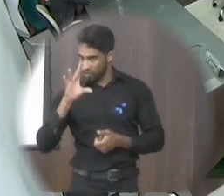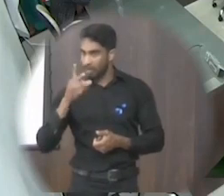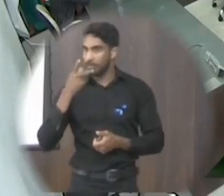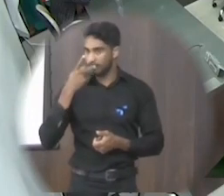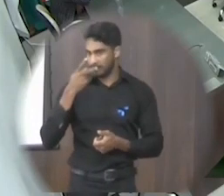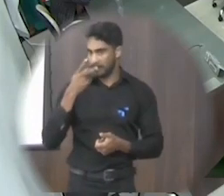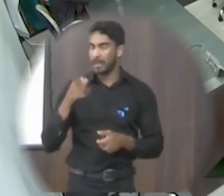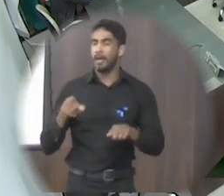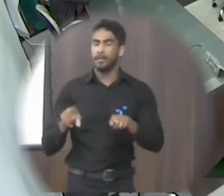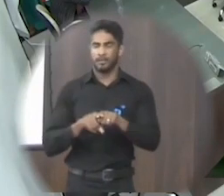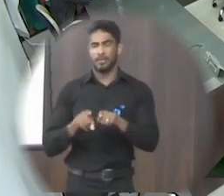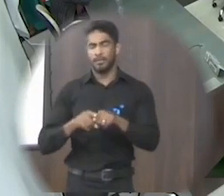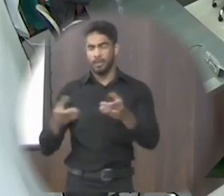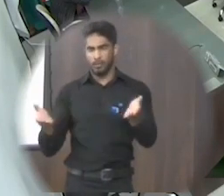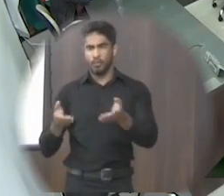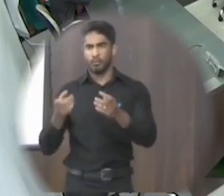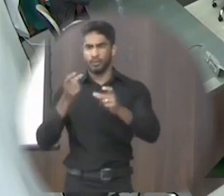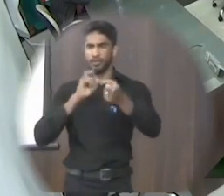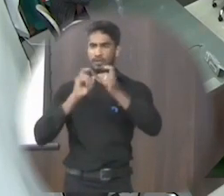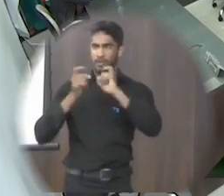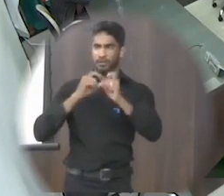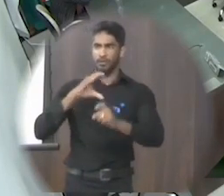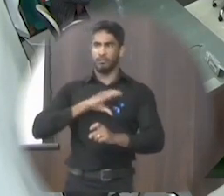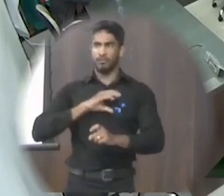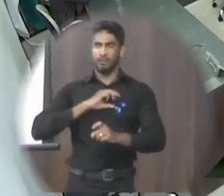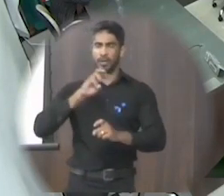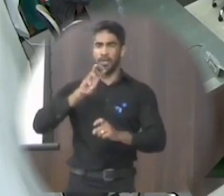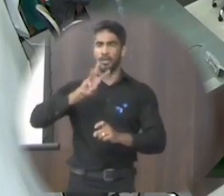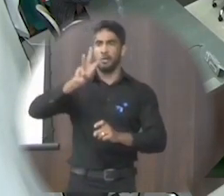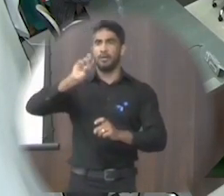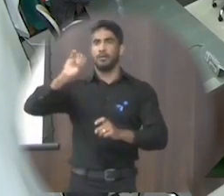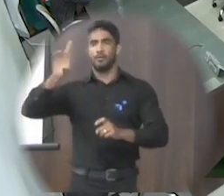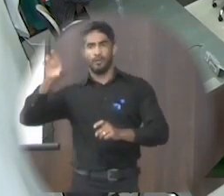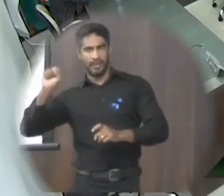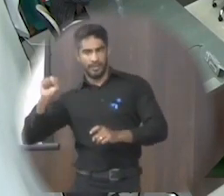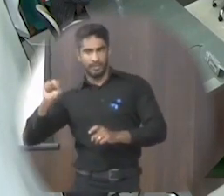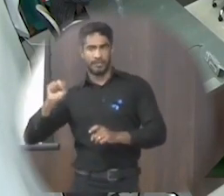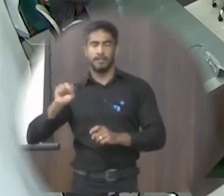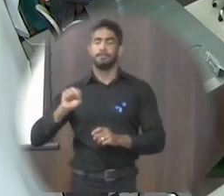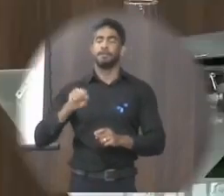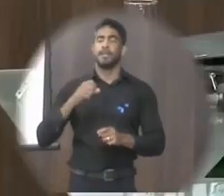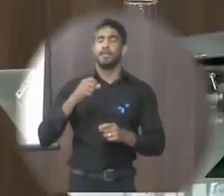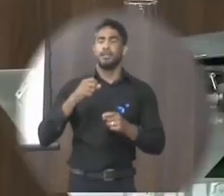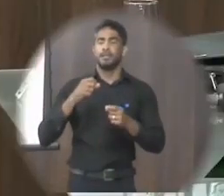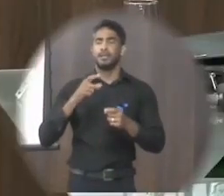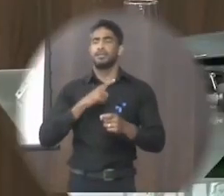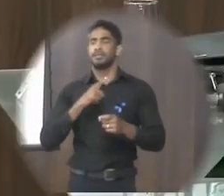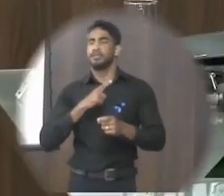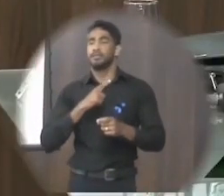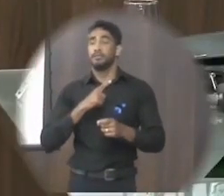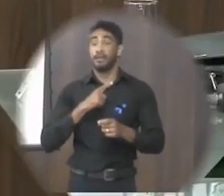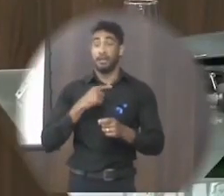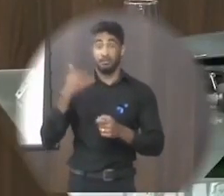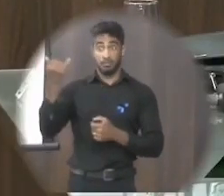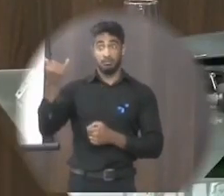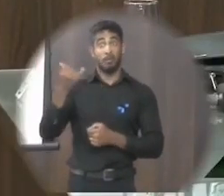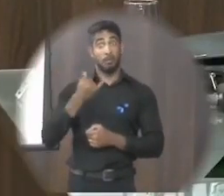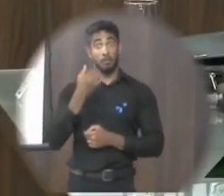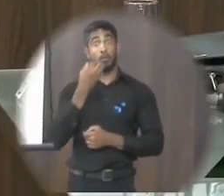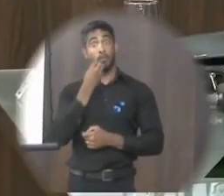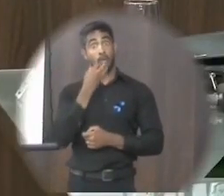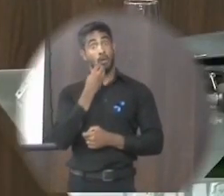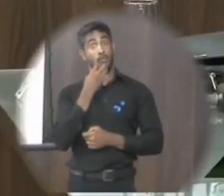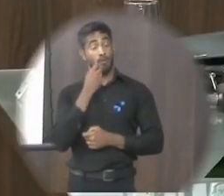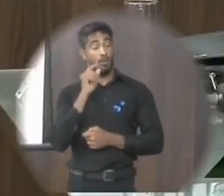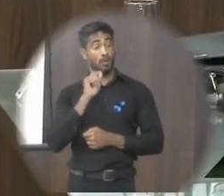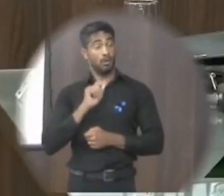hoje eu participei de uma reunião junto com o colega Uíris no CMDRS e nós tivemos uma notícia excelente,